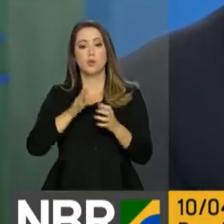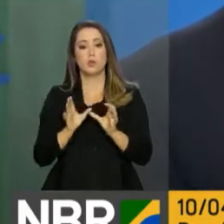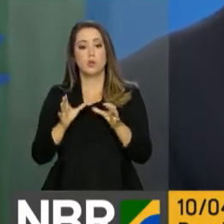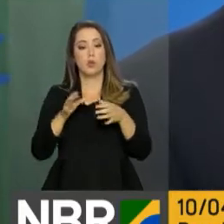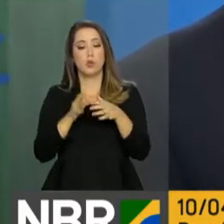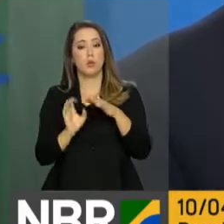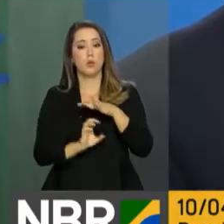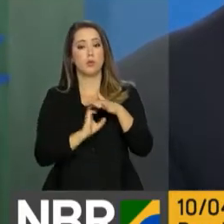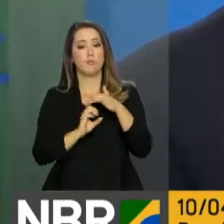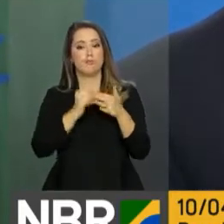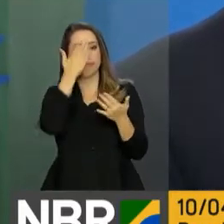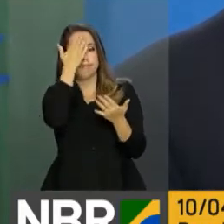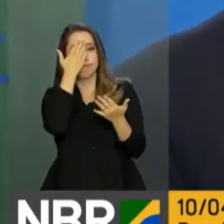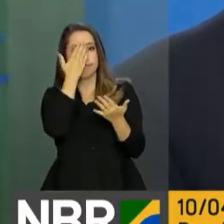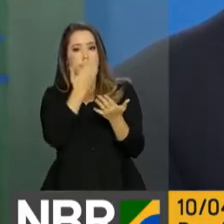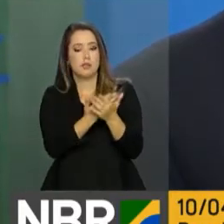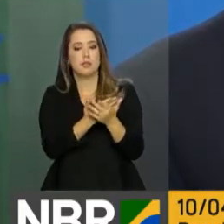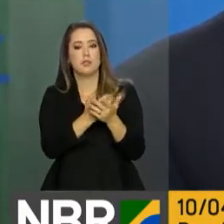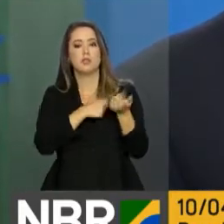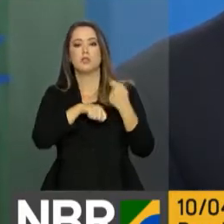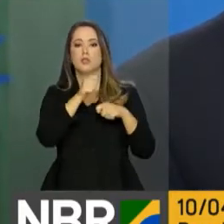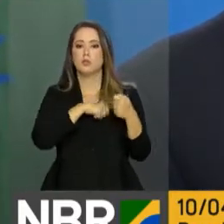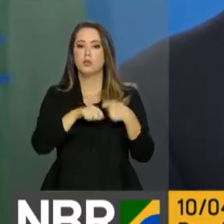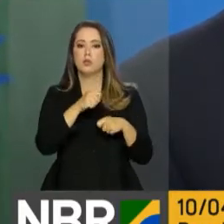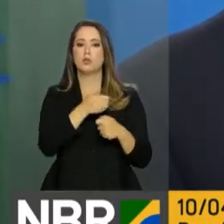das contas públicas.